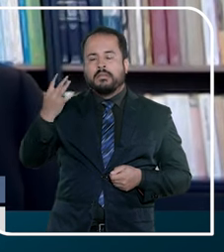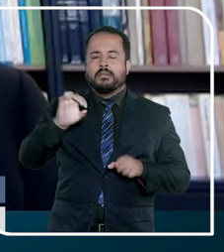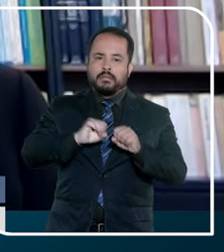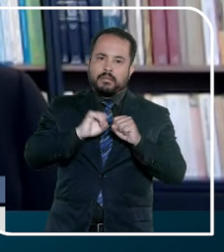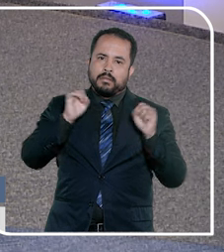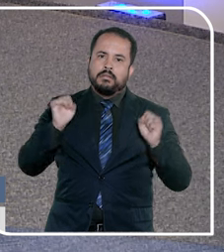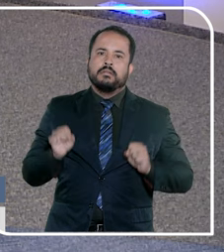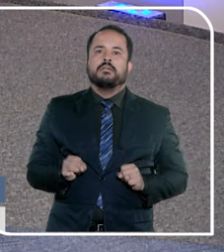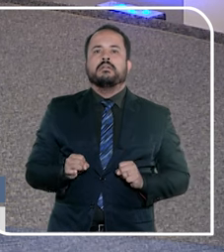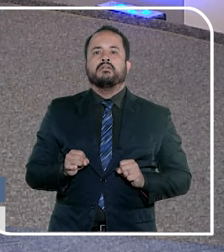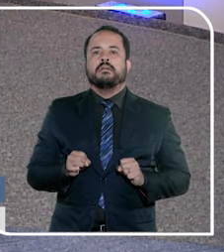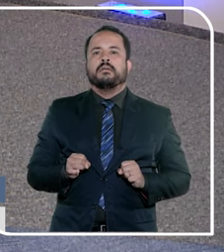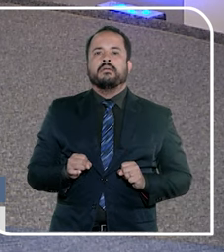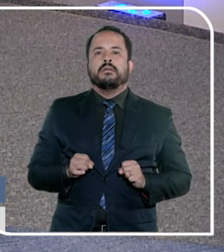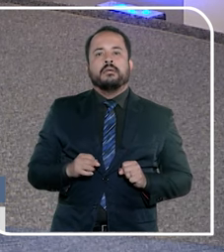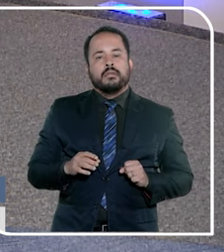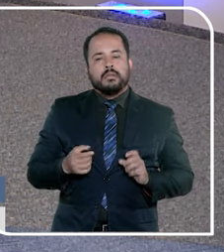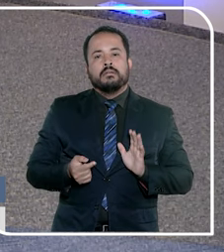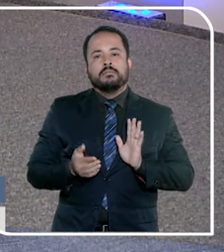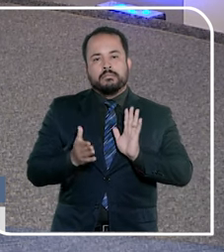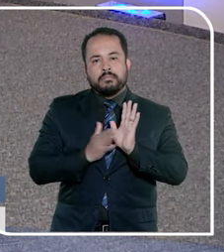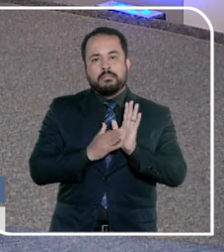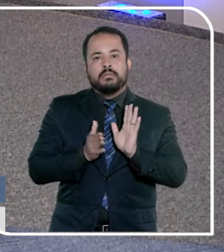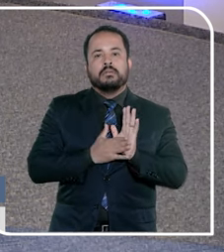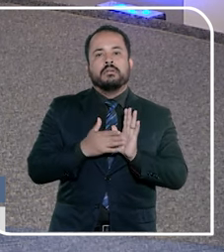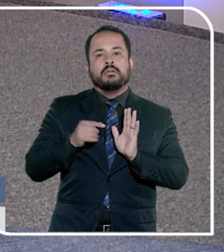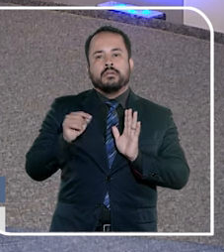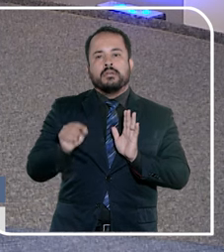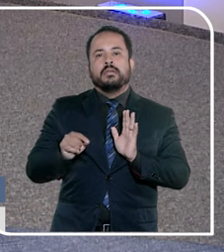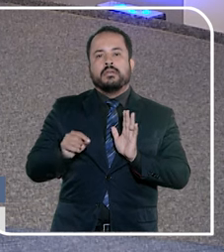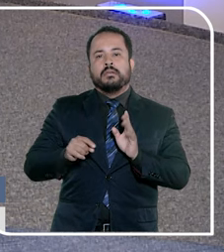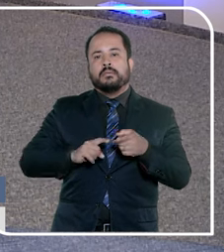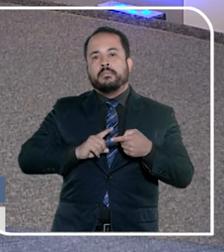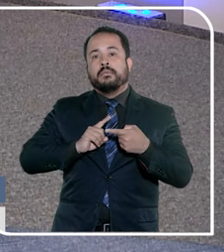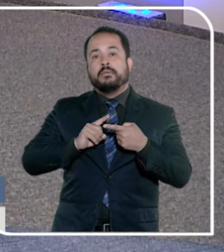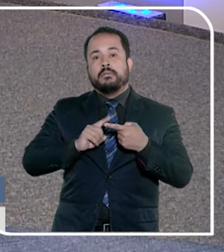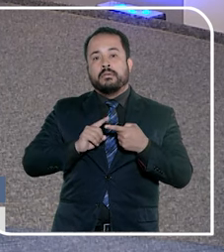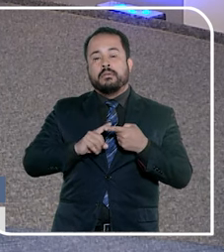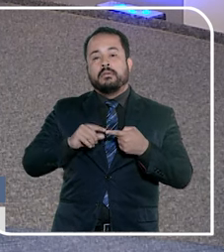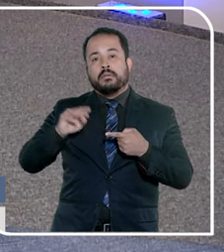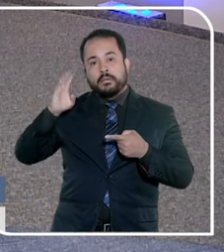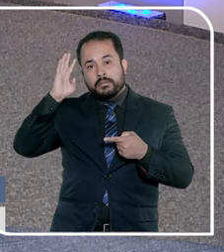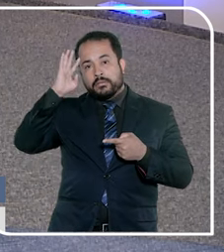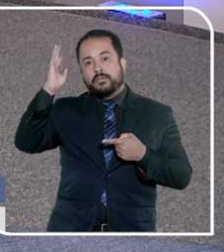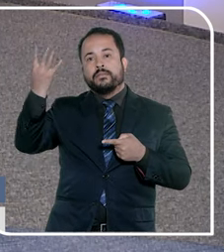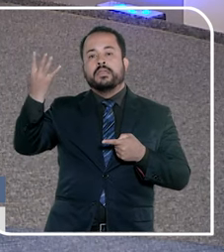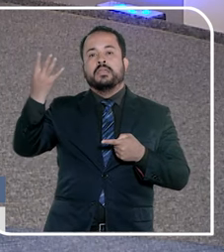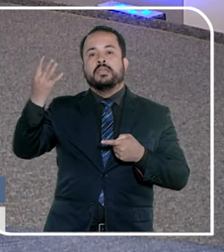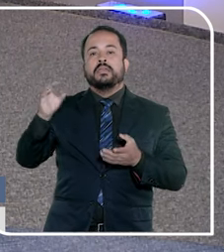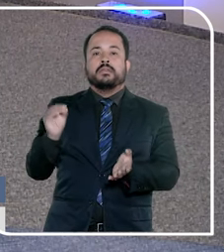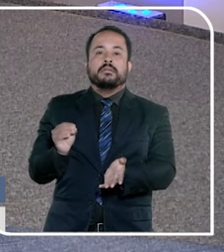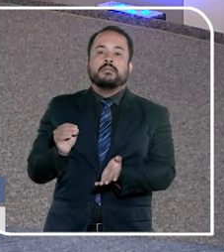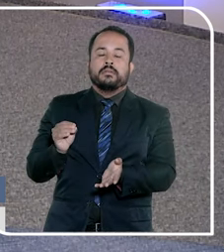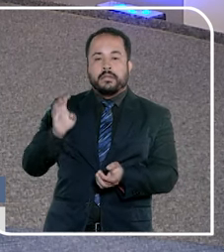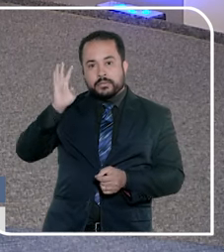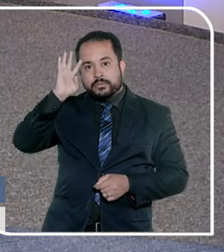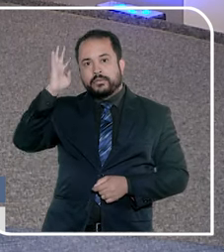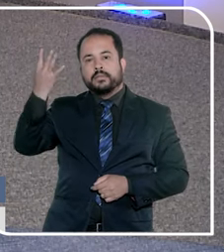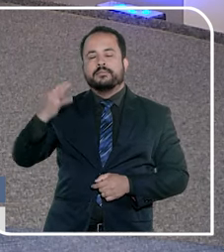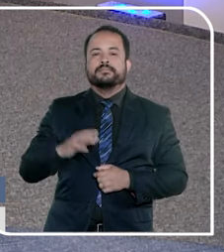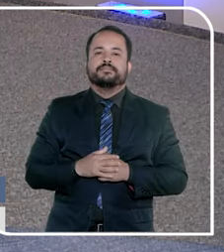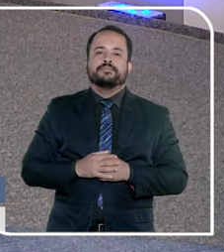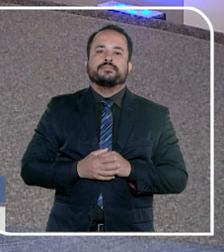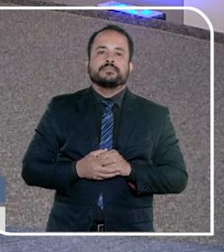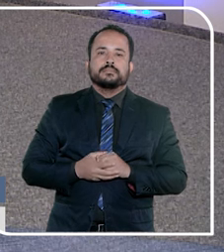e propõe uma alternativa para superar essa deficiência uhum Ok E